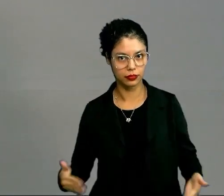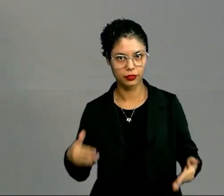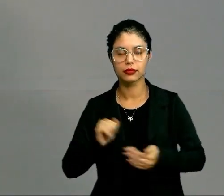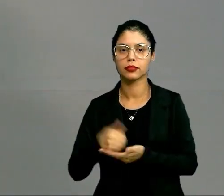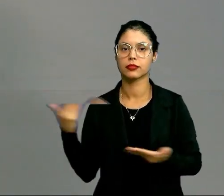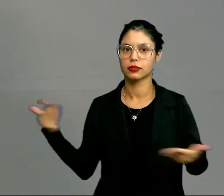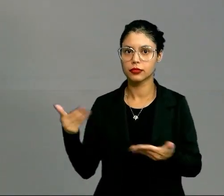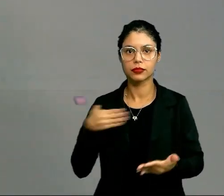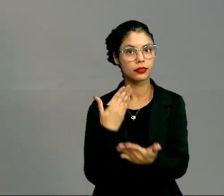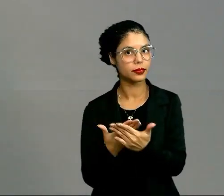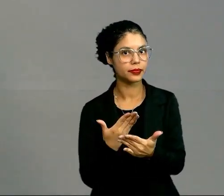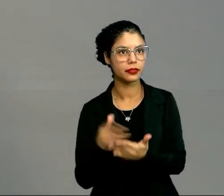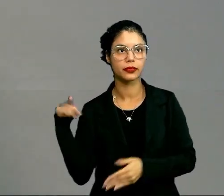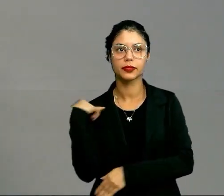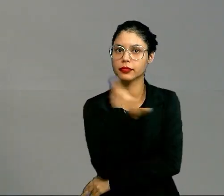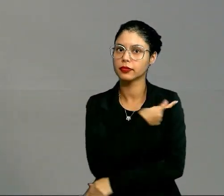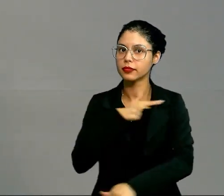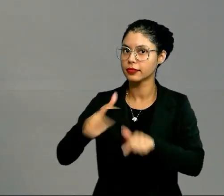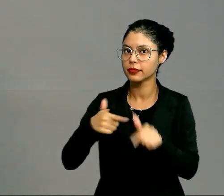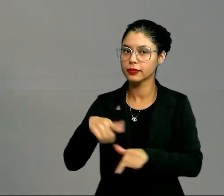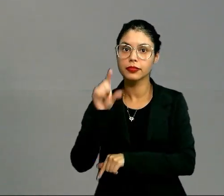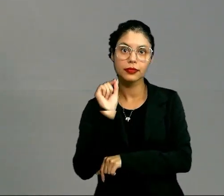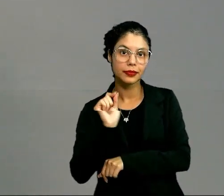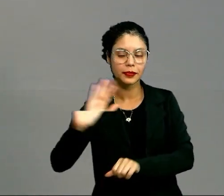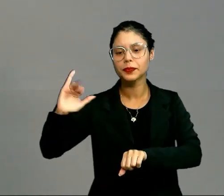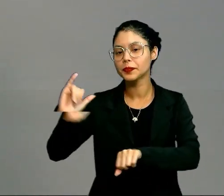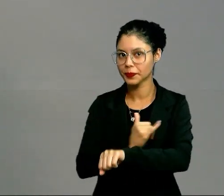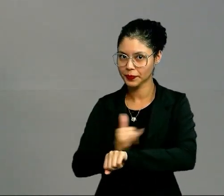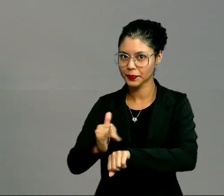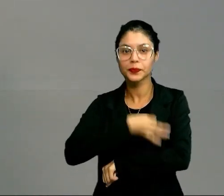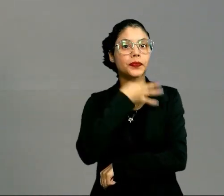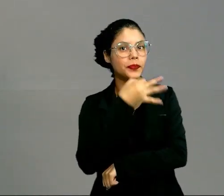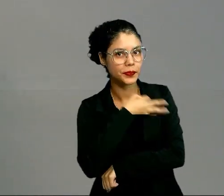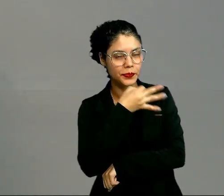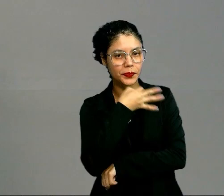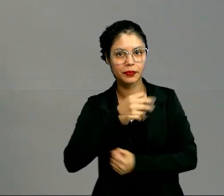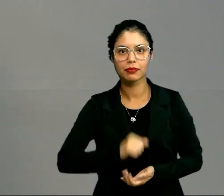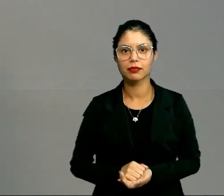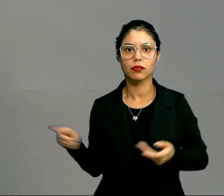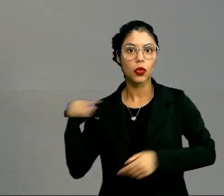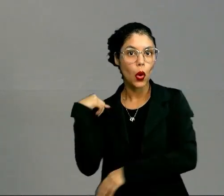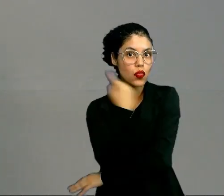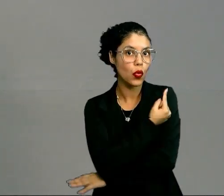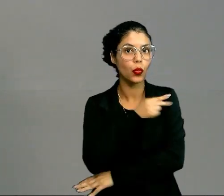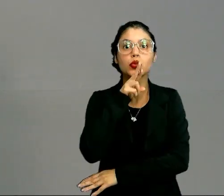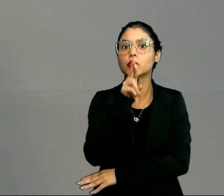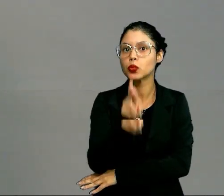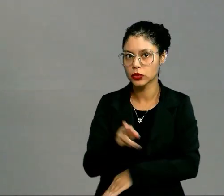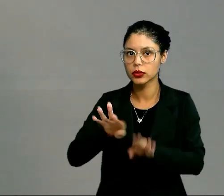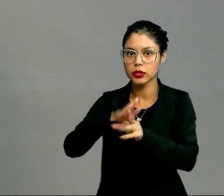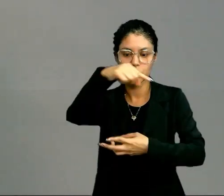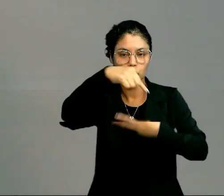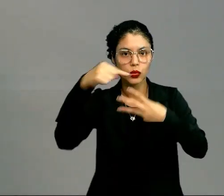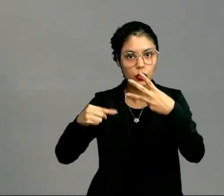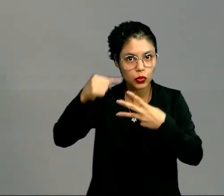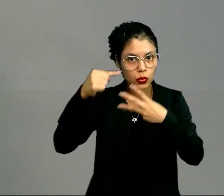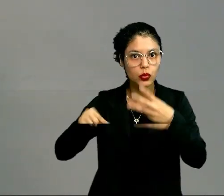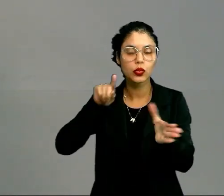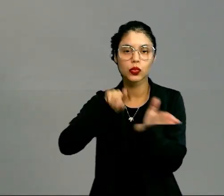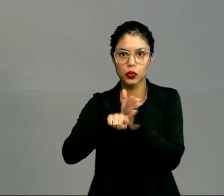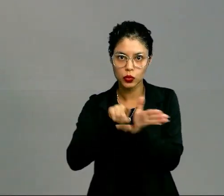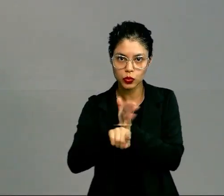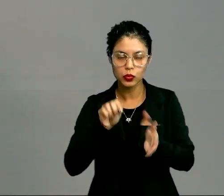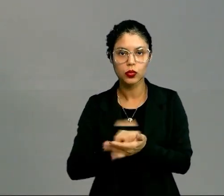na nossa aula de hoje nós iremos trabalhar estratégias argumentativas. E nós iremos responder 3 questões do nosso